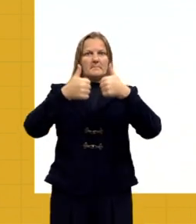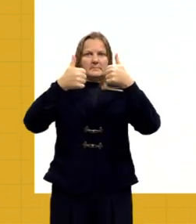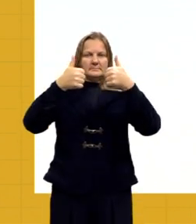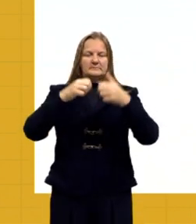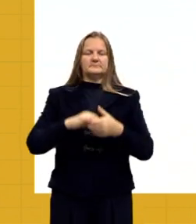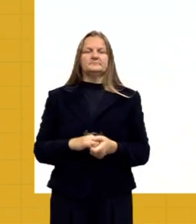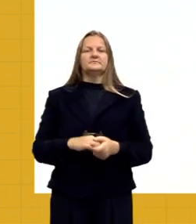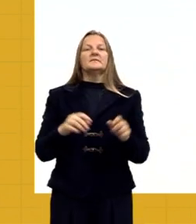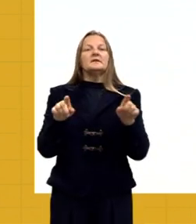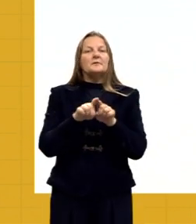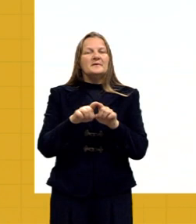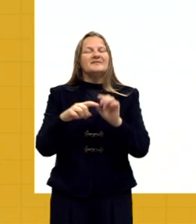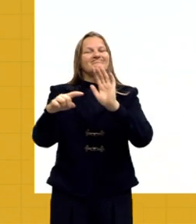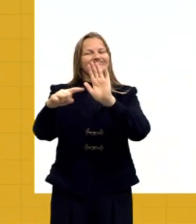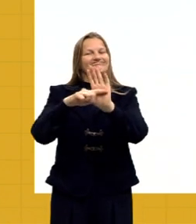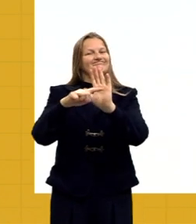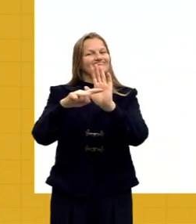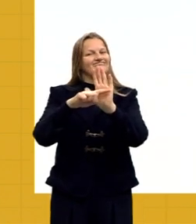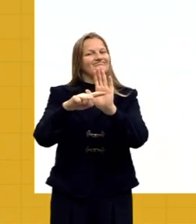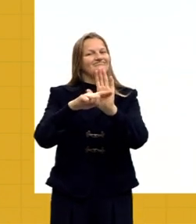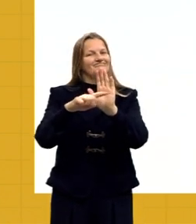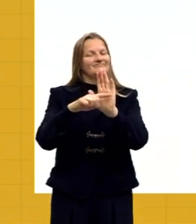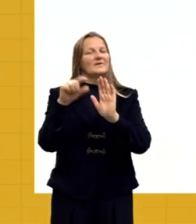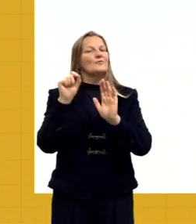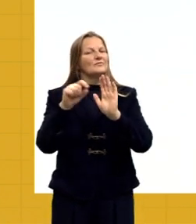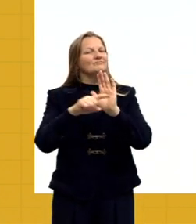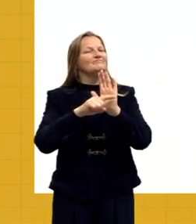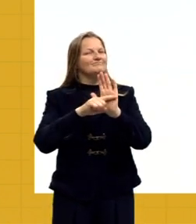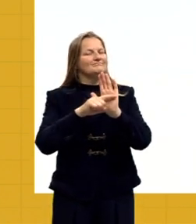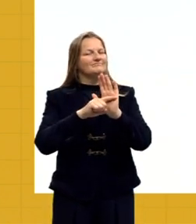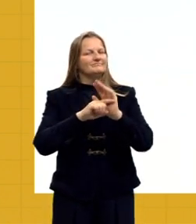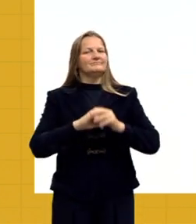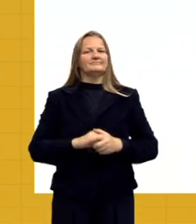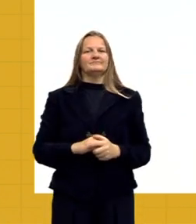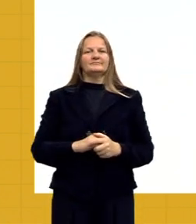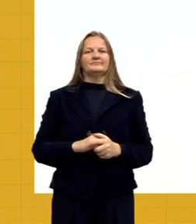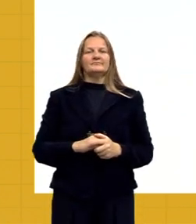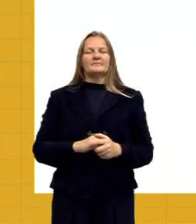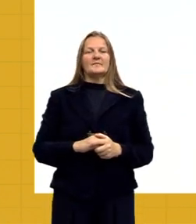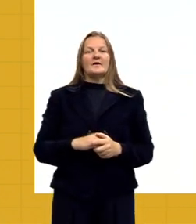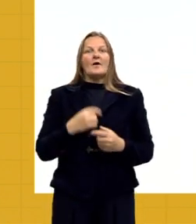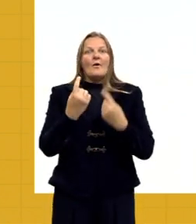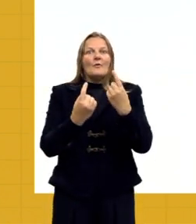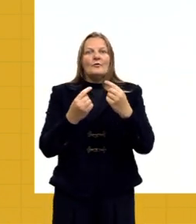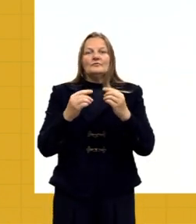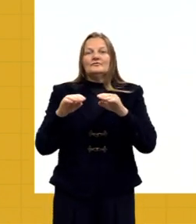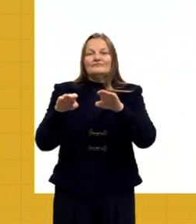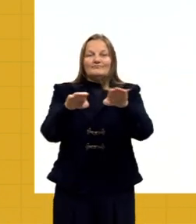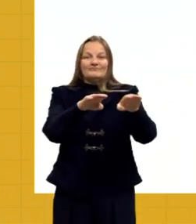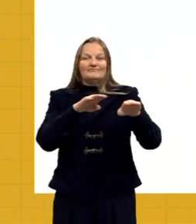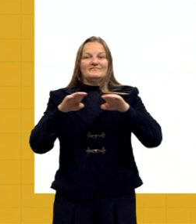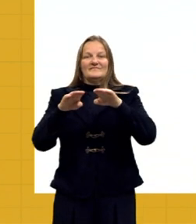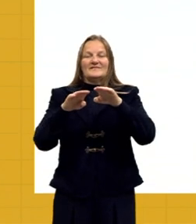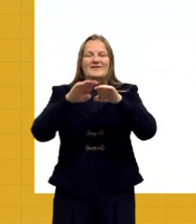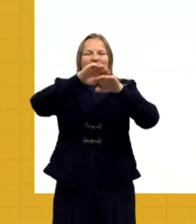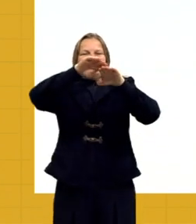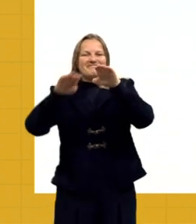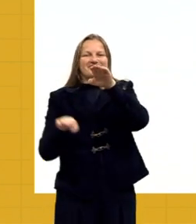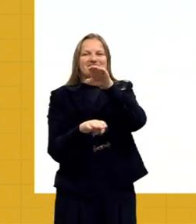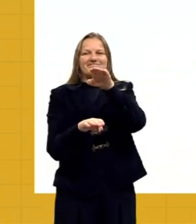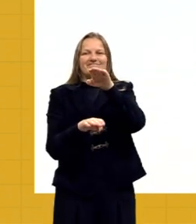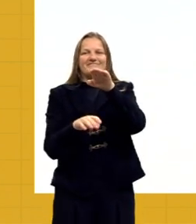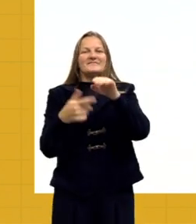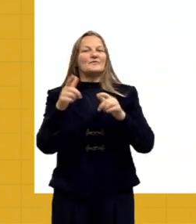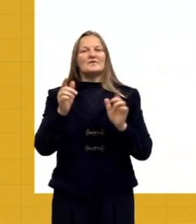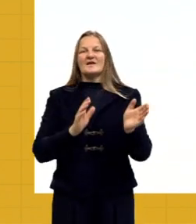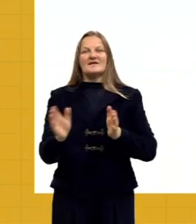também pontos negativos né um deles como a gente tava falando como não tem acesso Igual essa exclusão social né